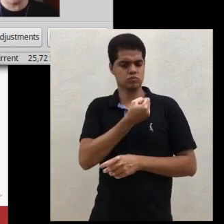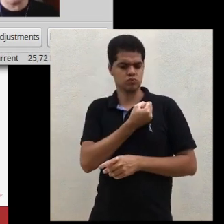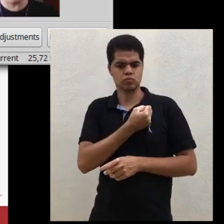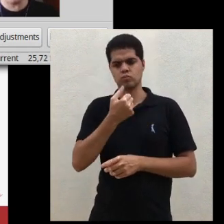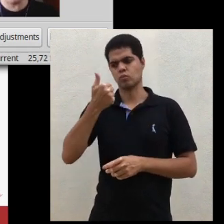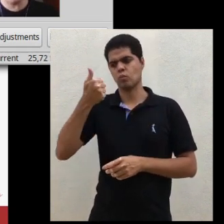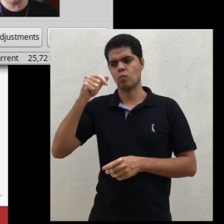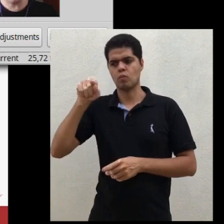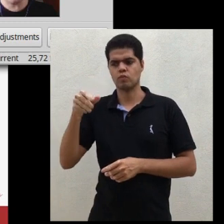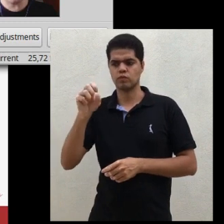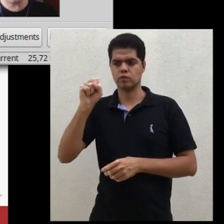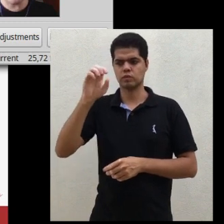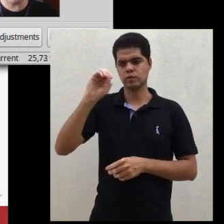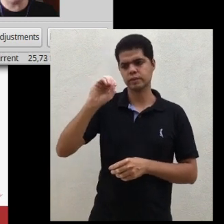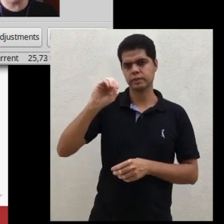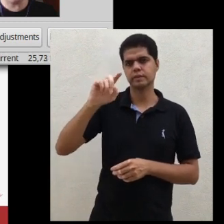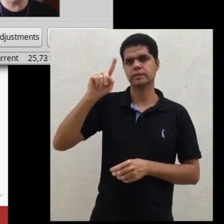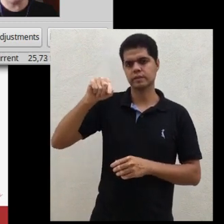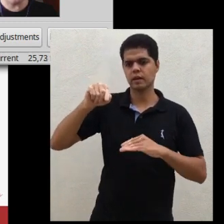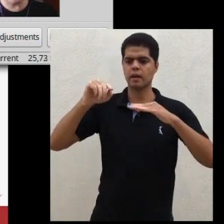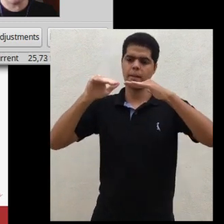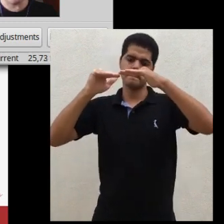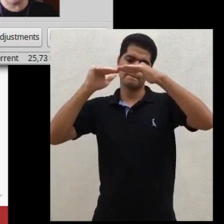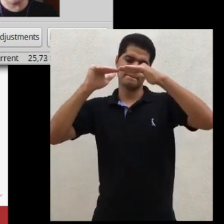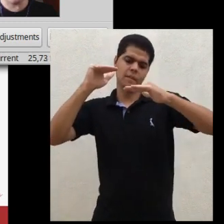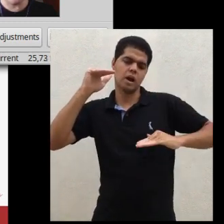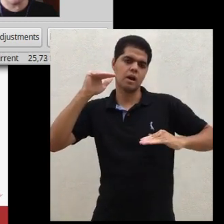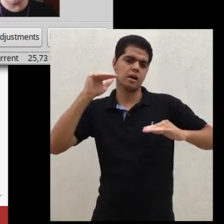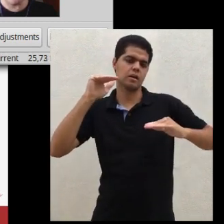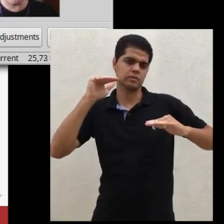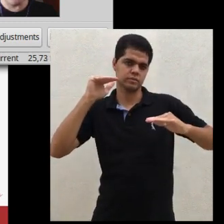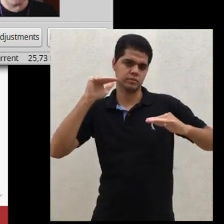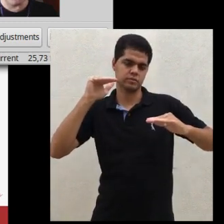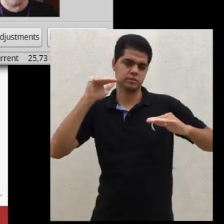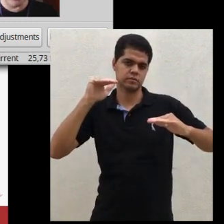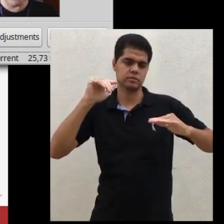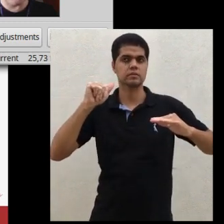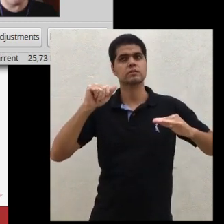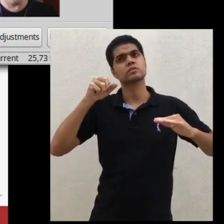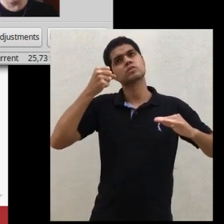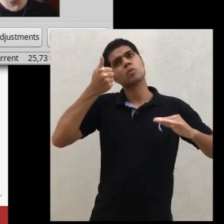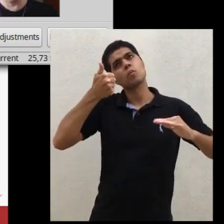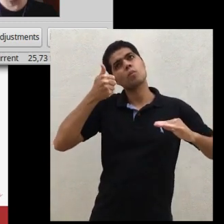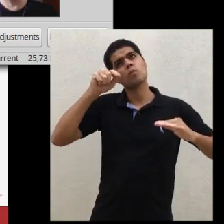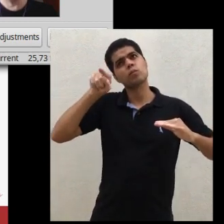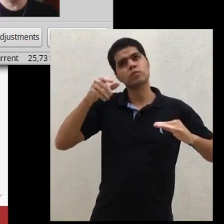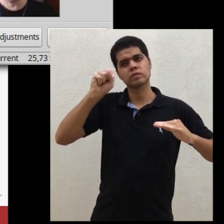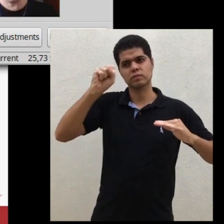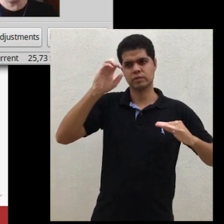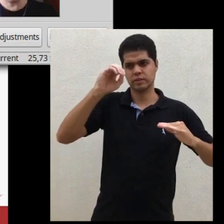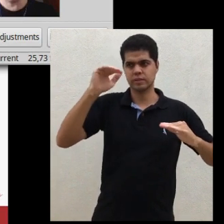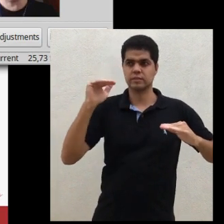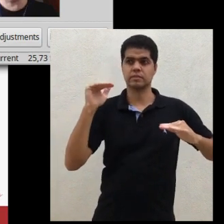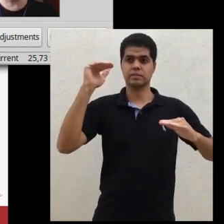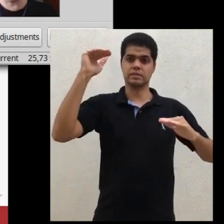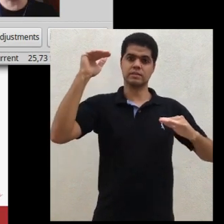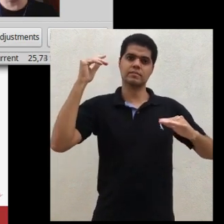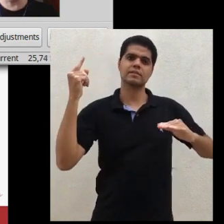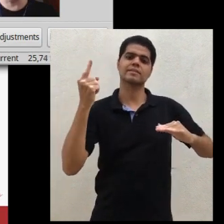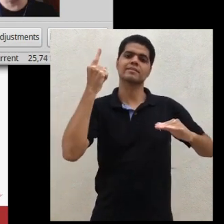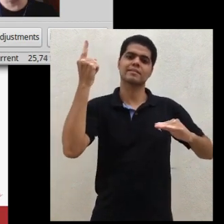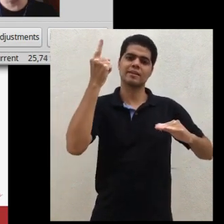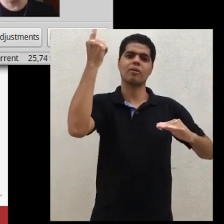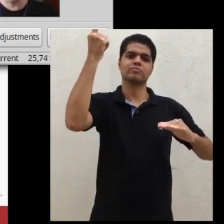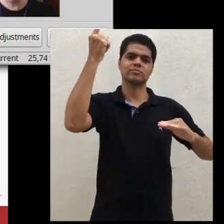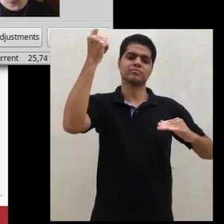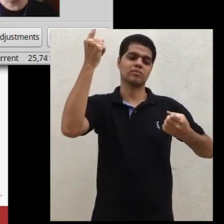até 1,80 são consideradas 0 aqui, ó, consideradas pessoas baixas. Chegou em 1,80 para